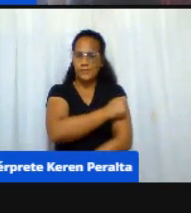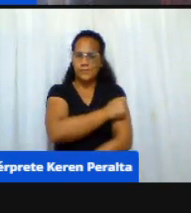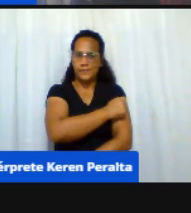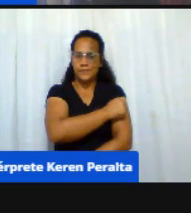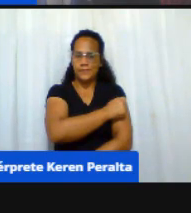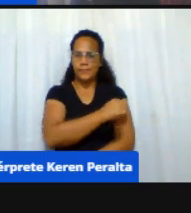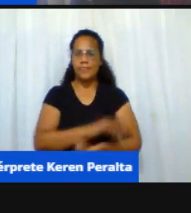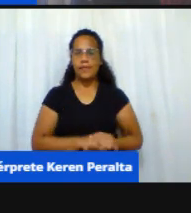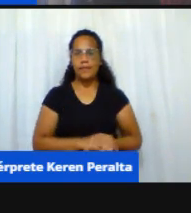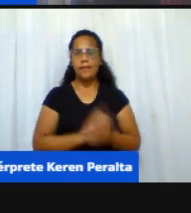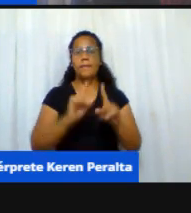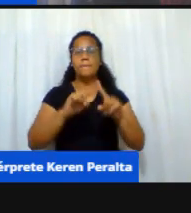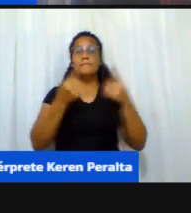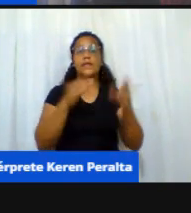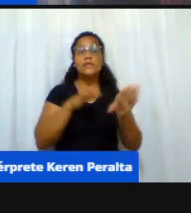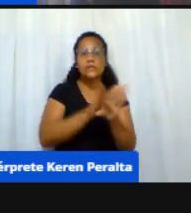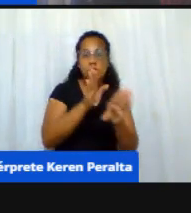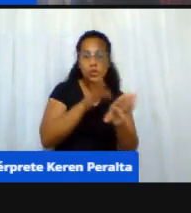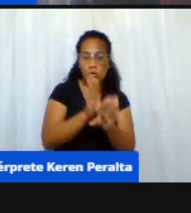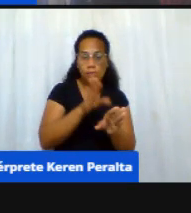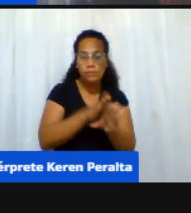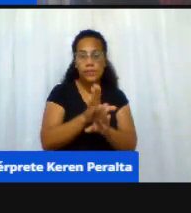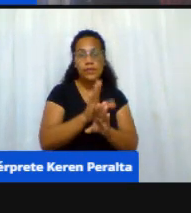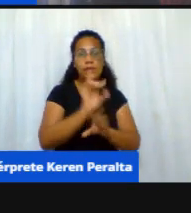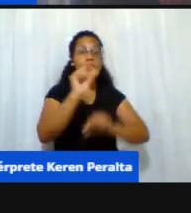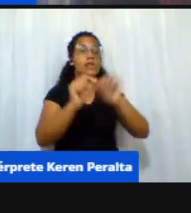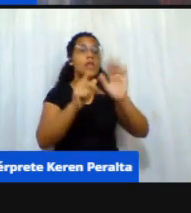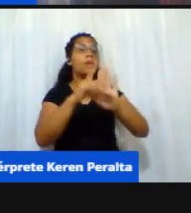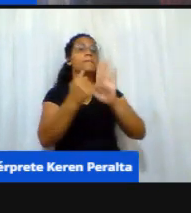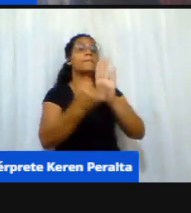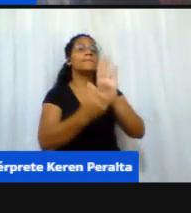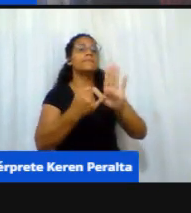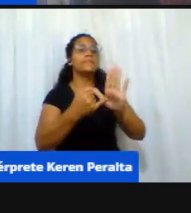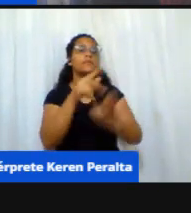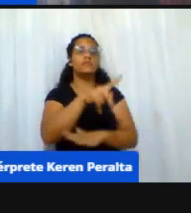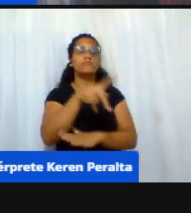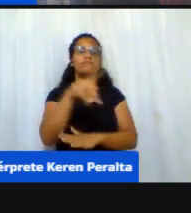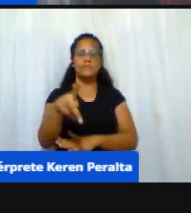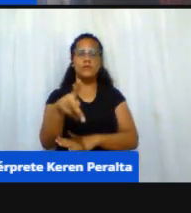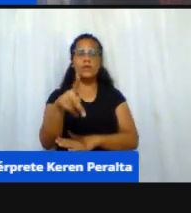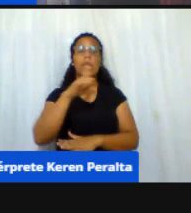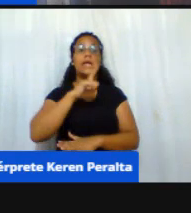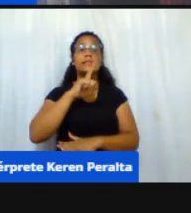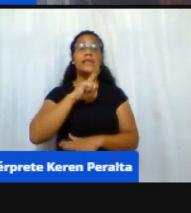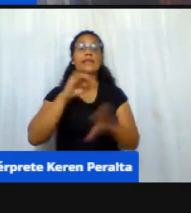recomenda-se para o planejamento dos professores recorrer a videoaulas,